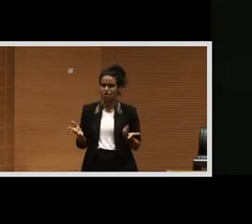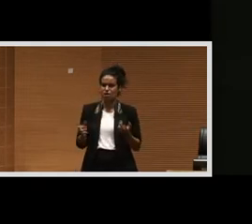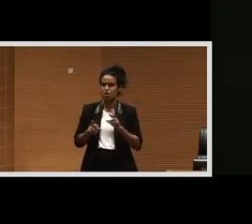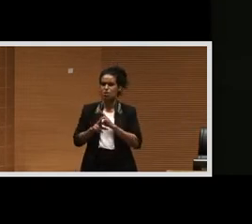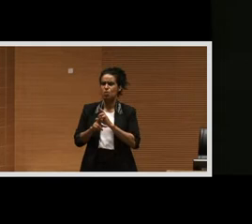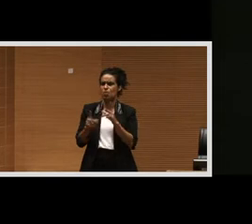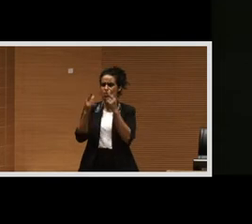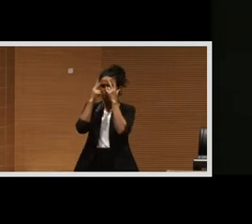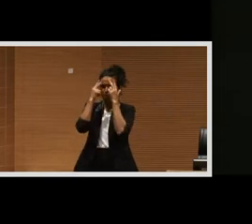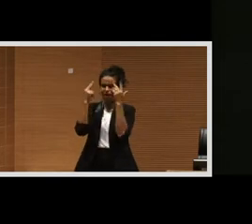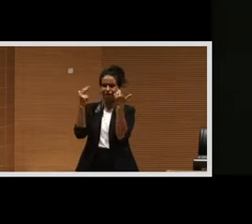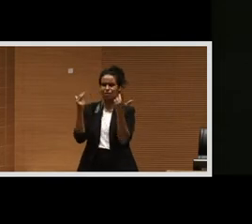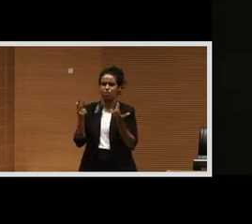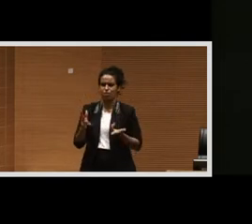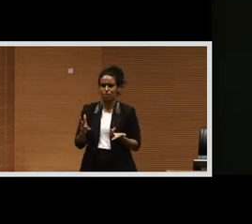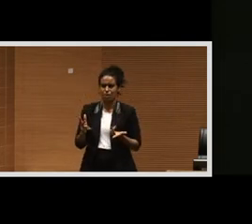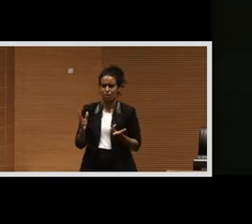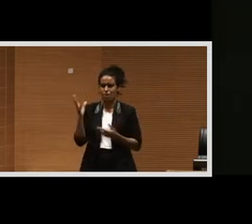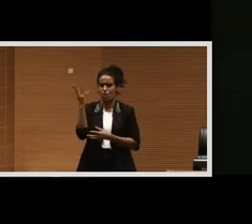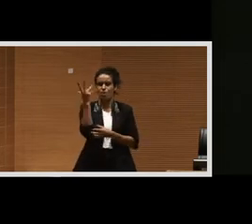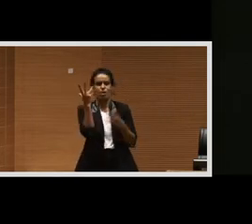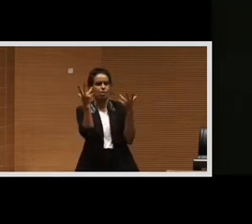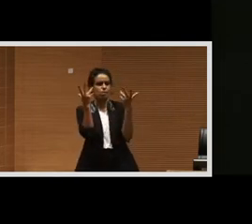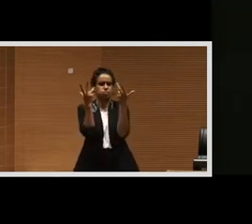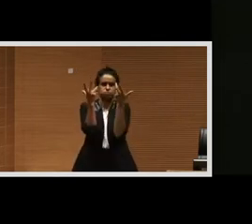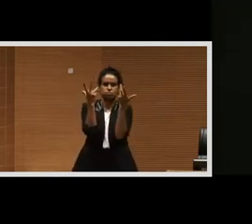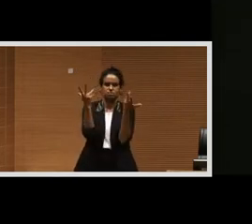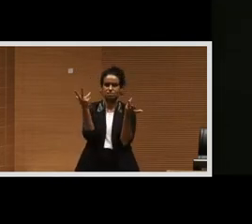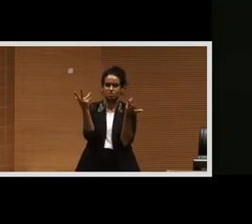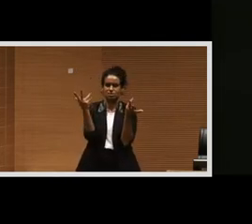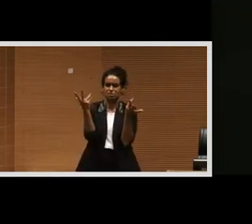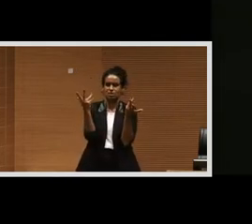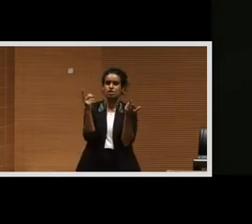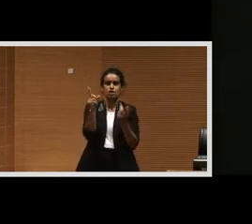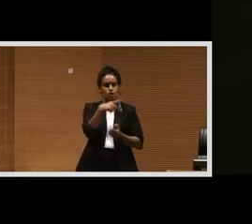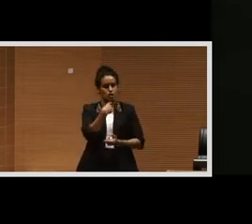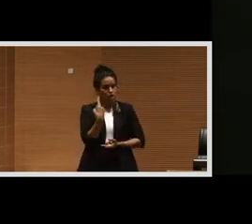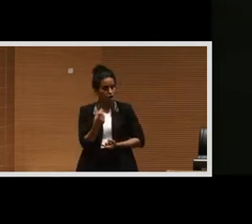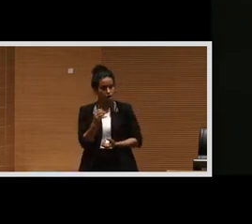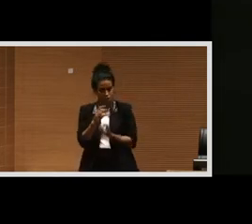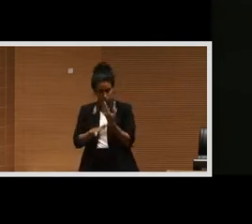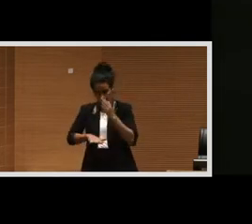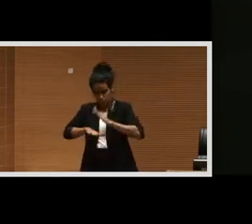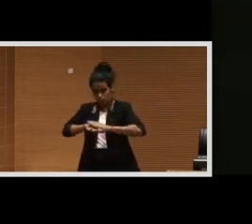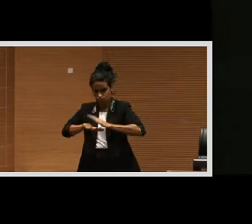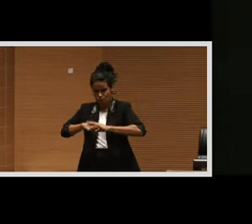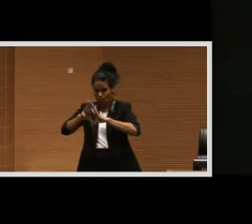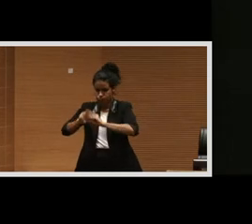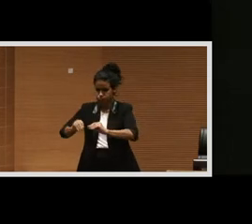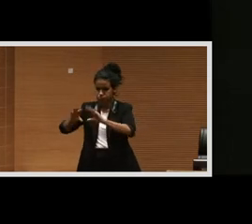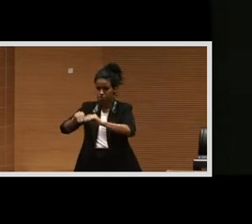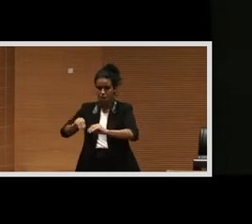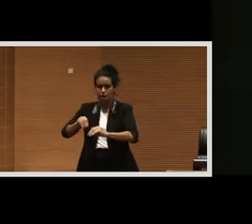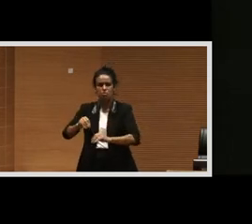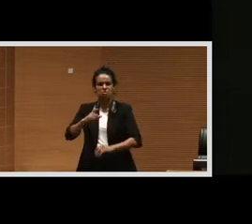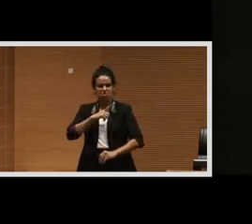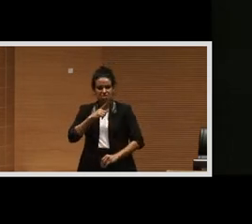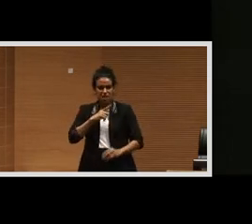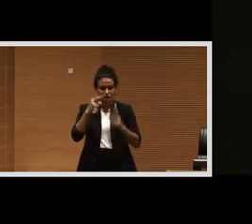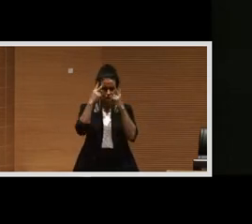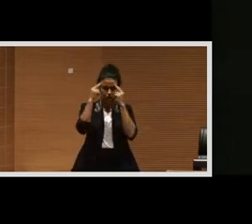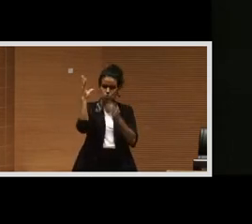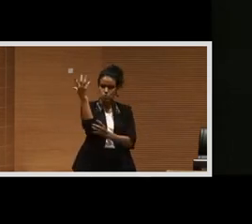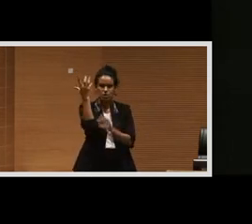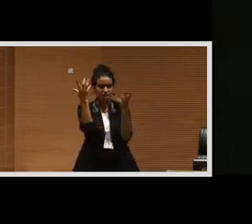diferente. No mundo da natureza não existe um auditório. No mundo da natureza